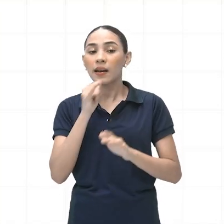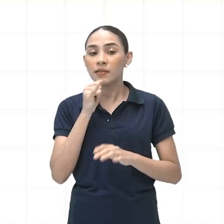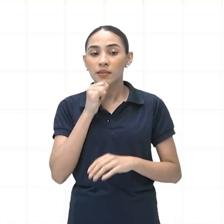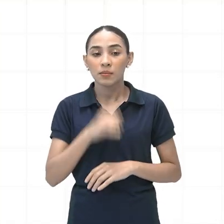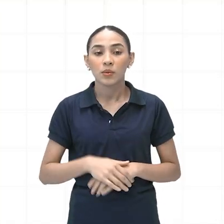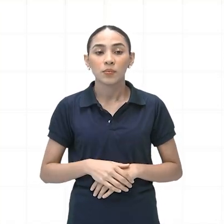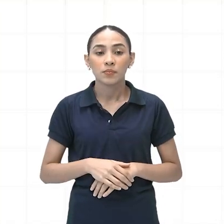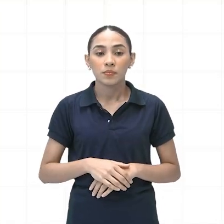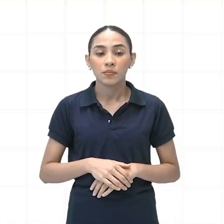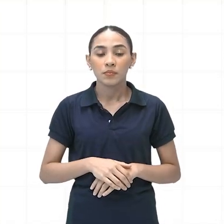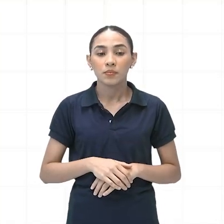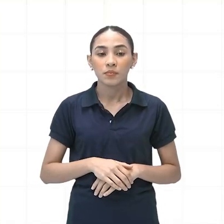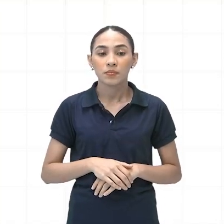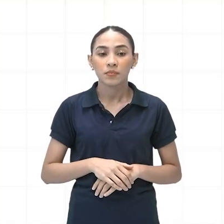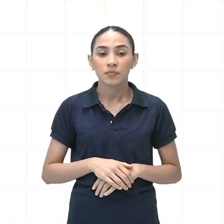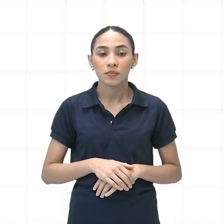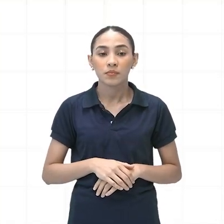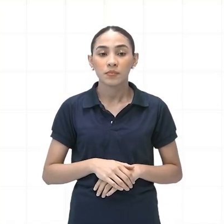sendo